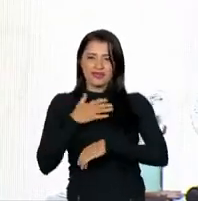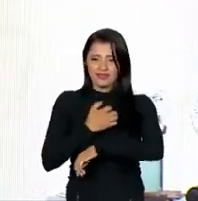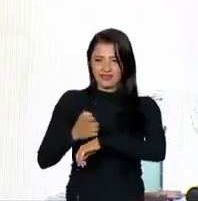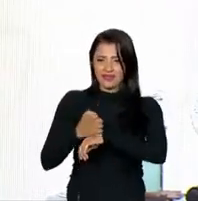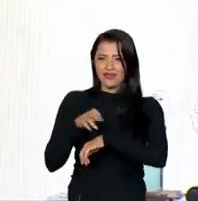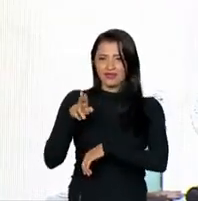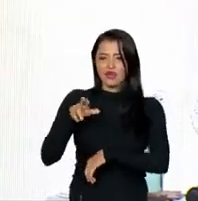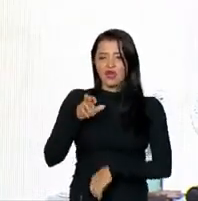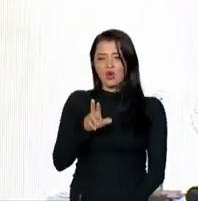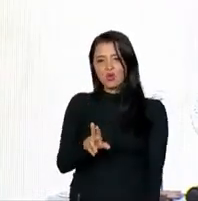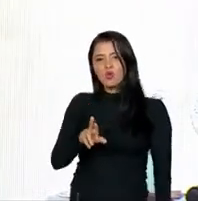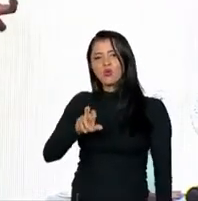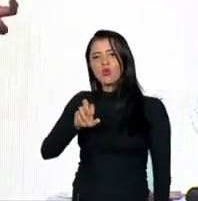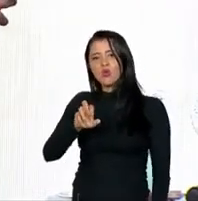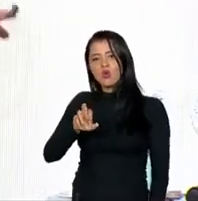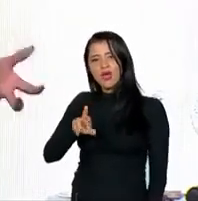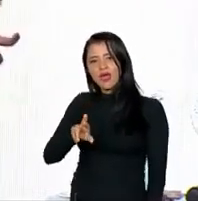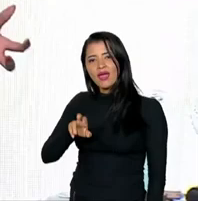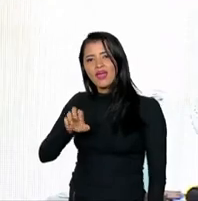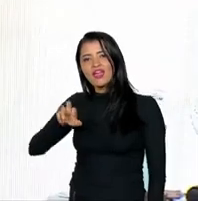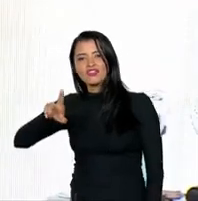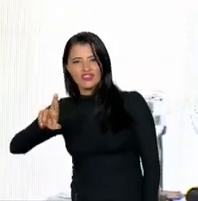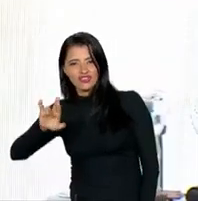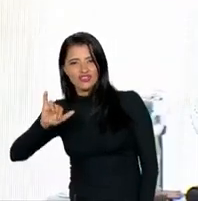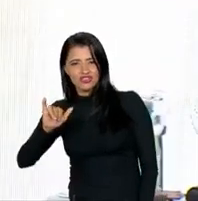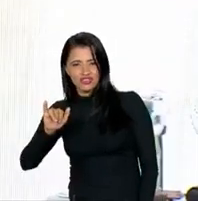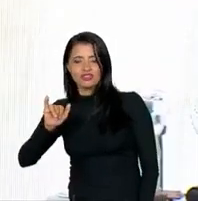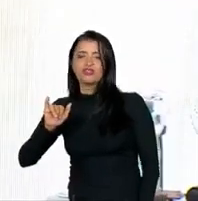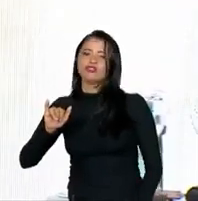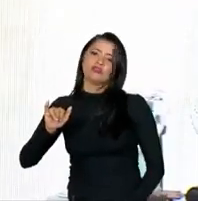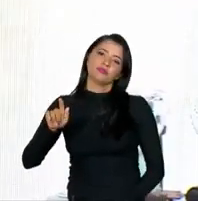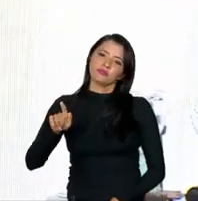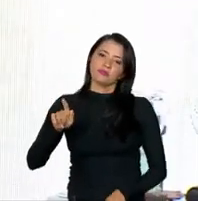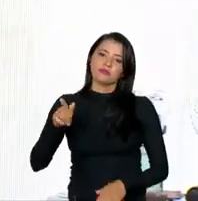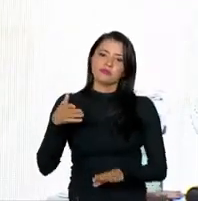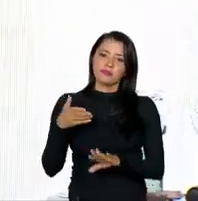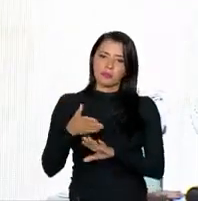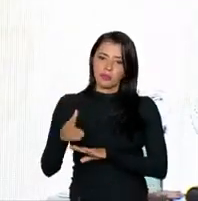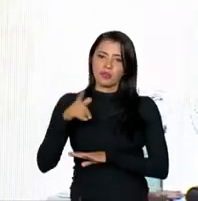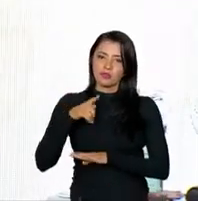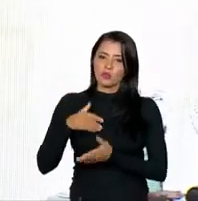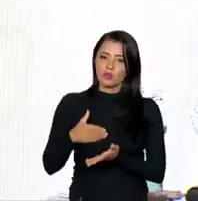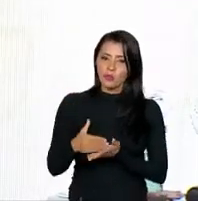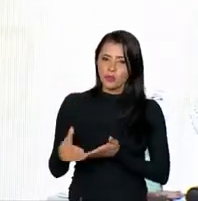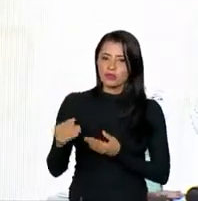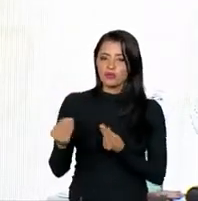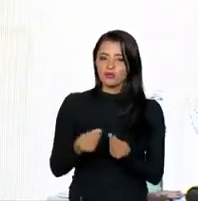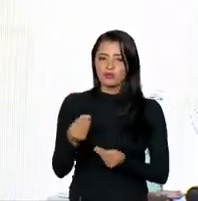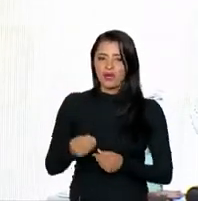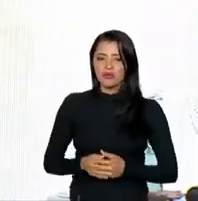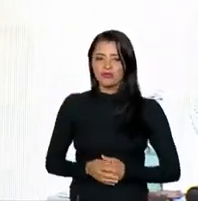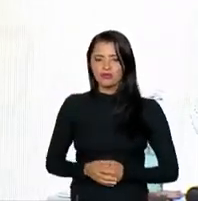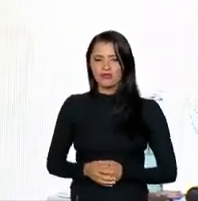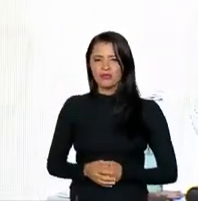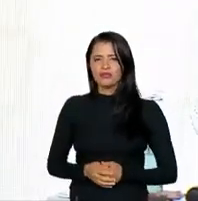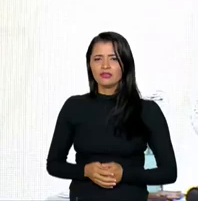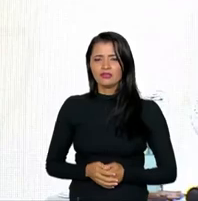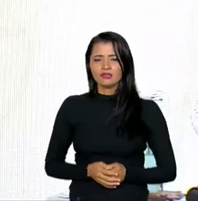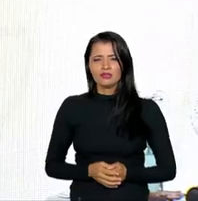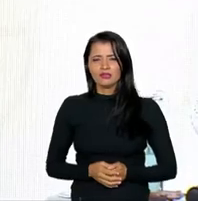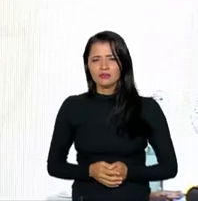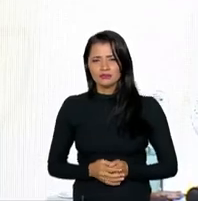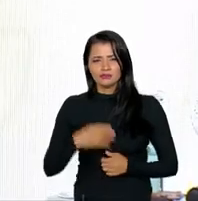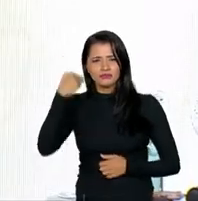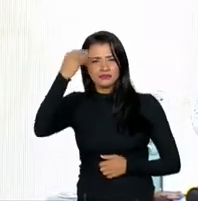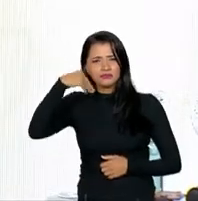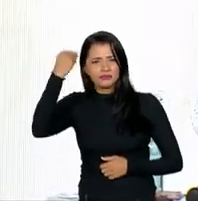começa também a sentir na pele o outro lado, enquanto discentes e docentes. E aquela experiência de